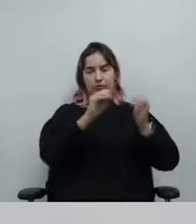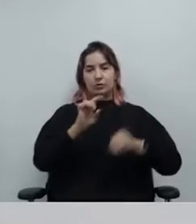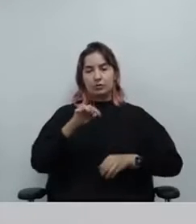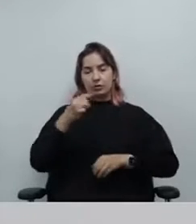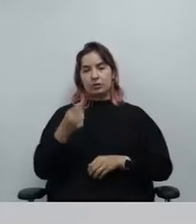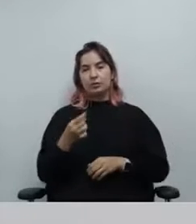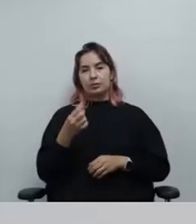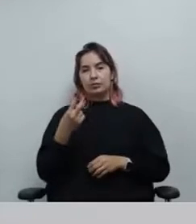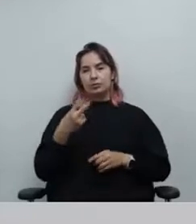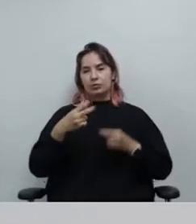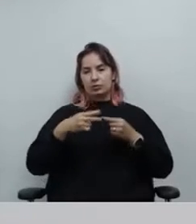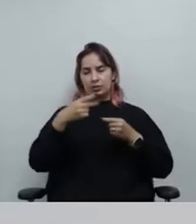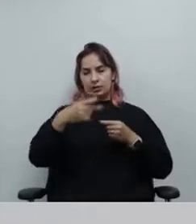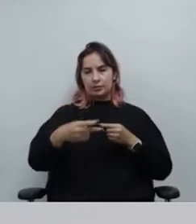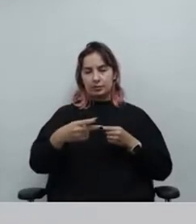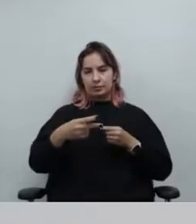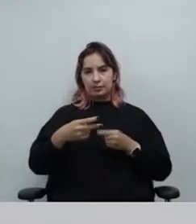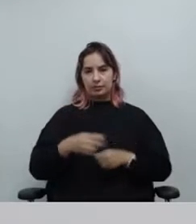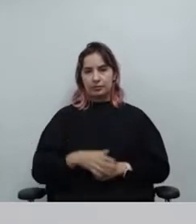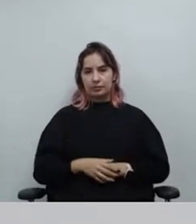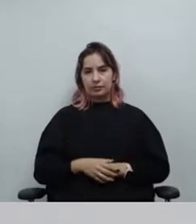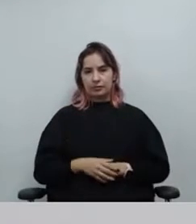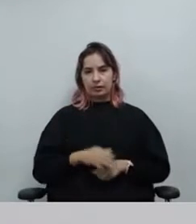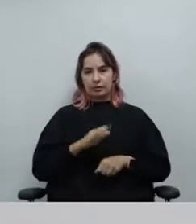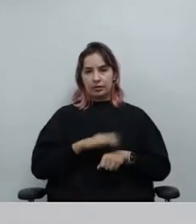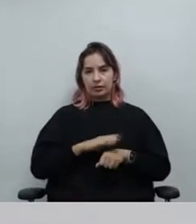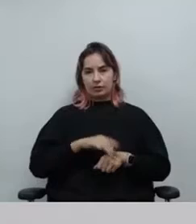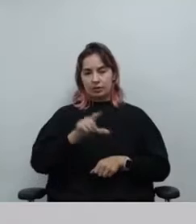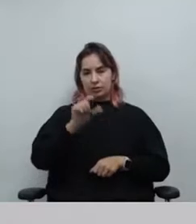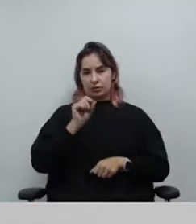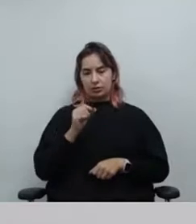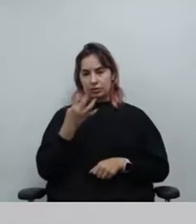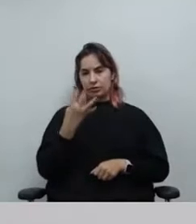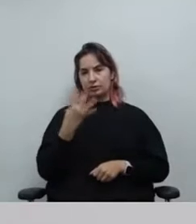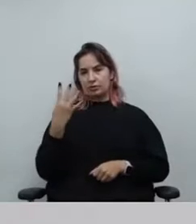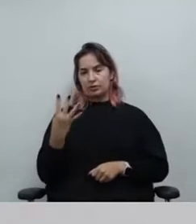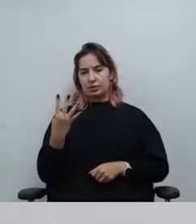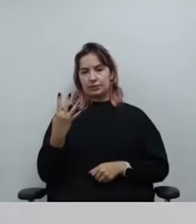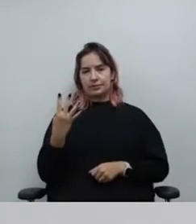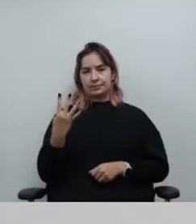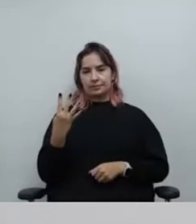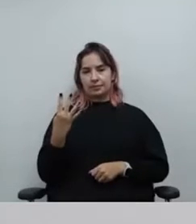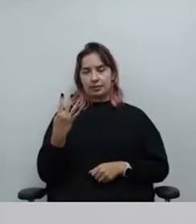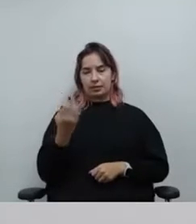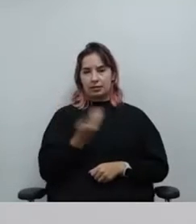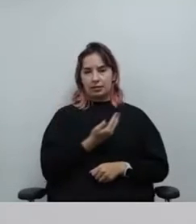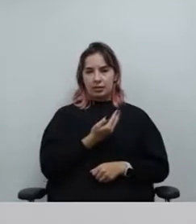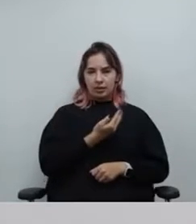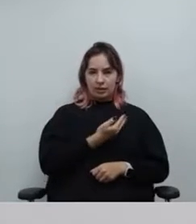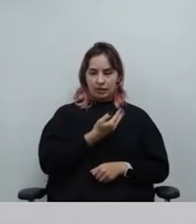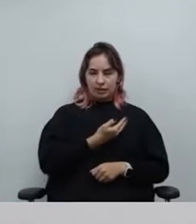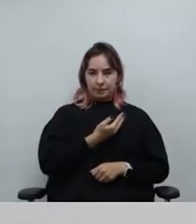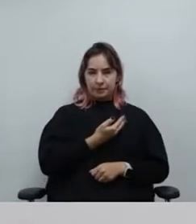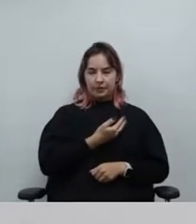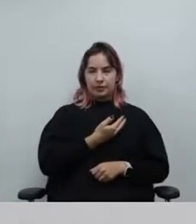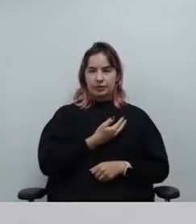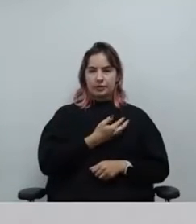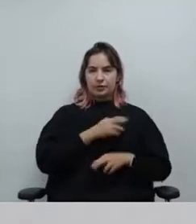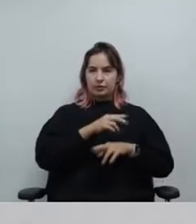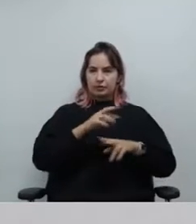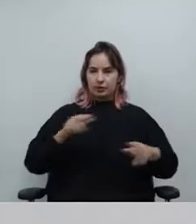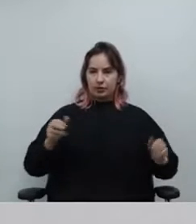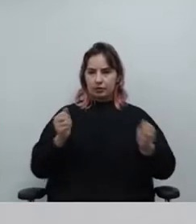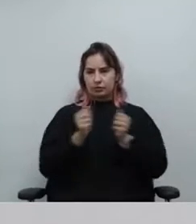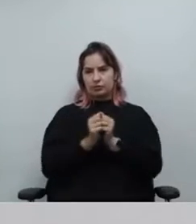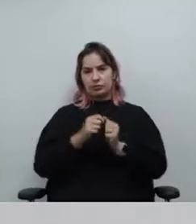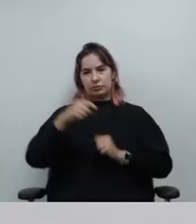essa homologação, foi feita a nomeação de 44 colegas, então, muitos deles aqui